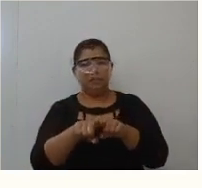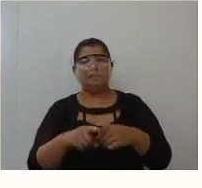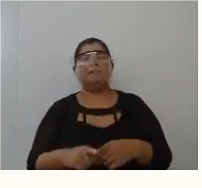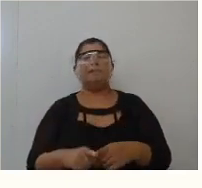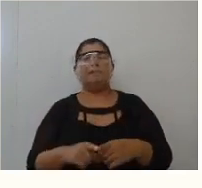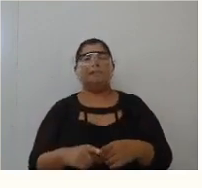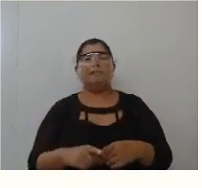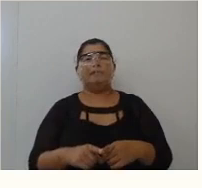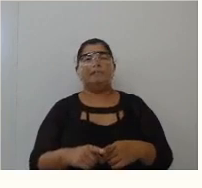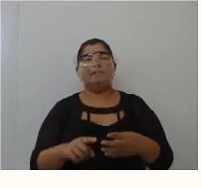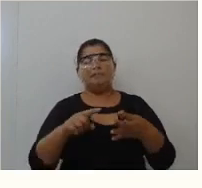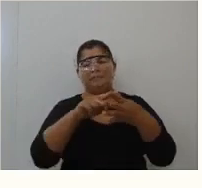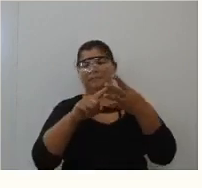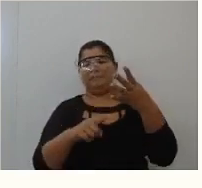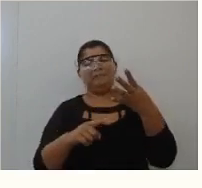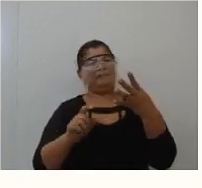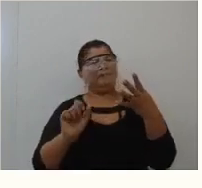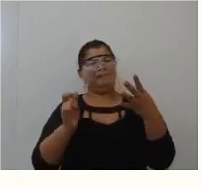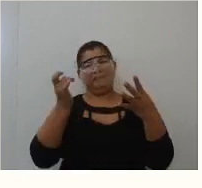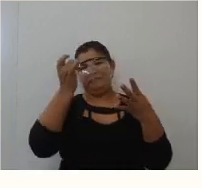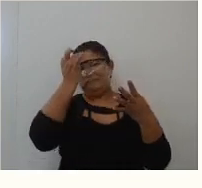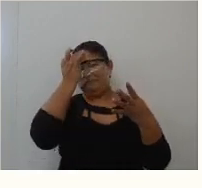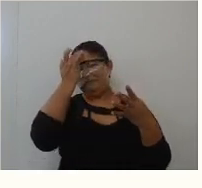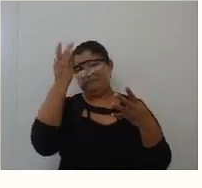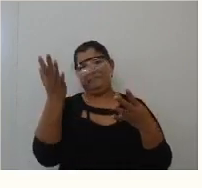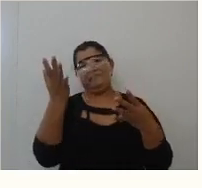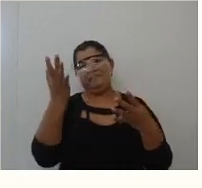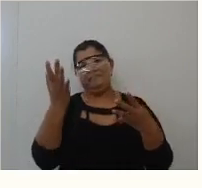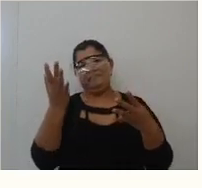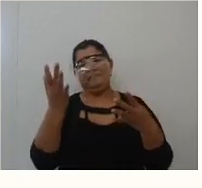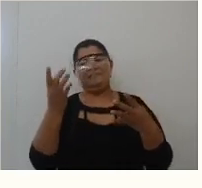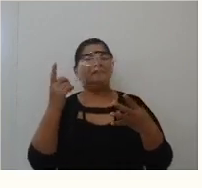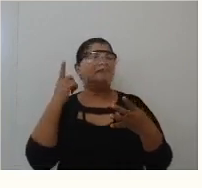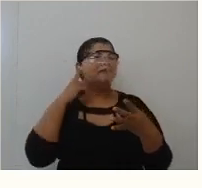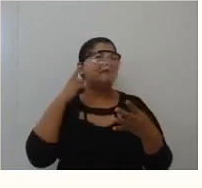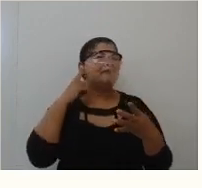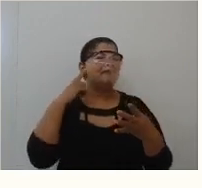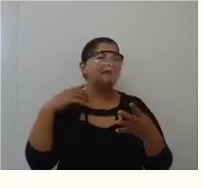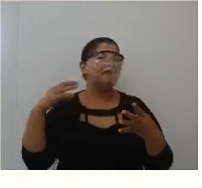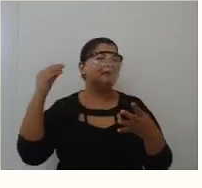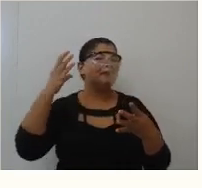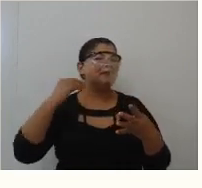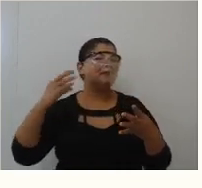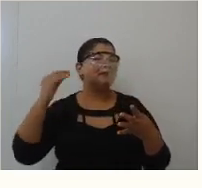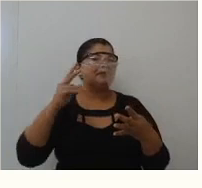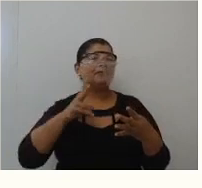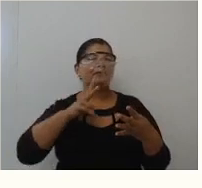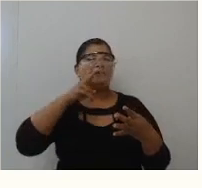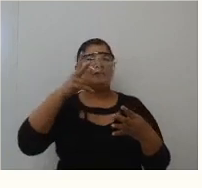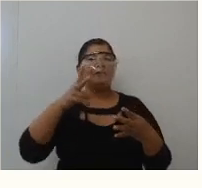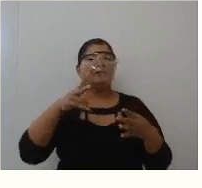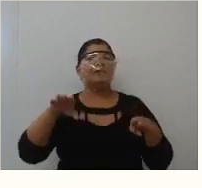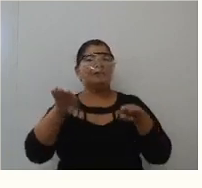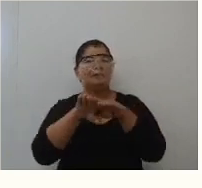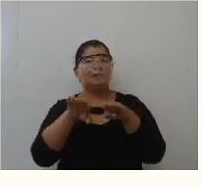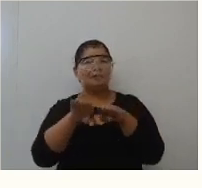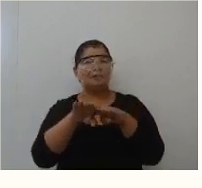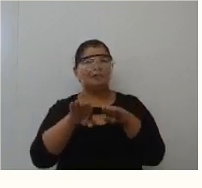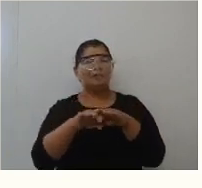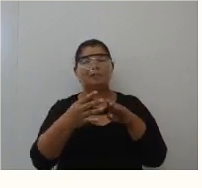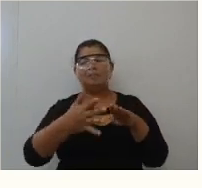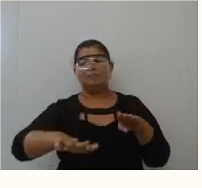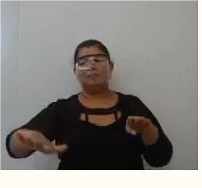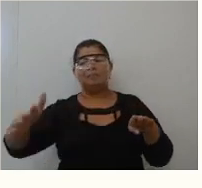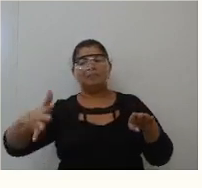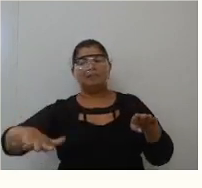aí, tá na cara esse, né, pessoal? Ó, ouviam-se amplos bocejos fortes como o marulhar